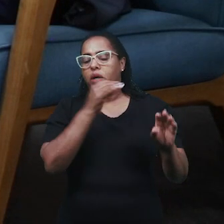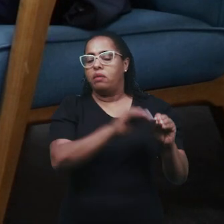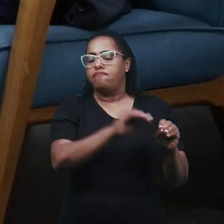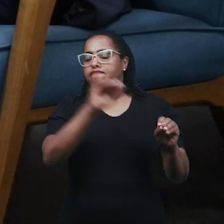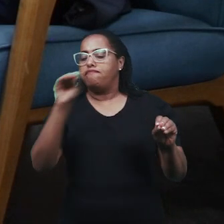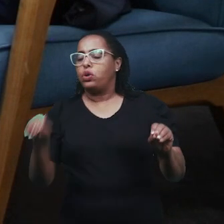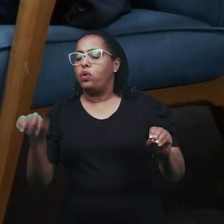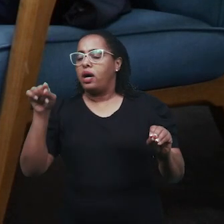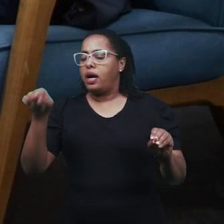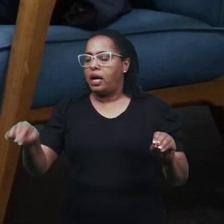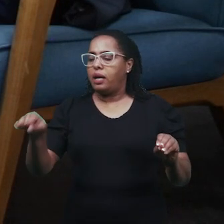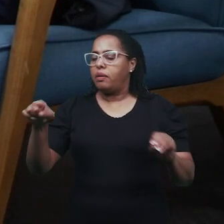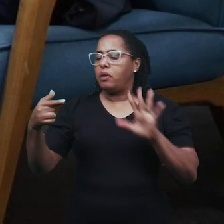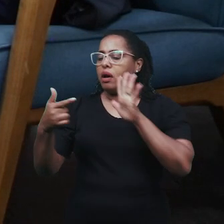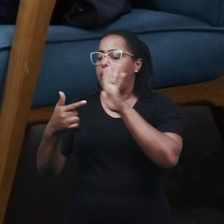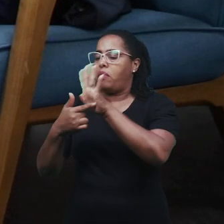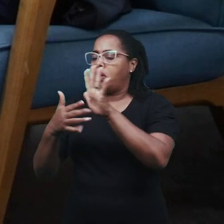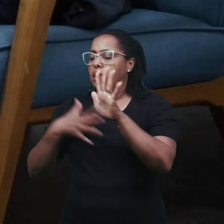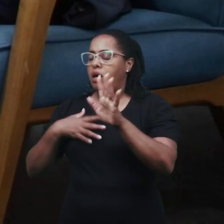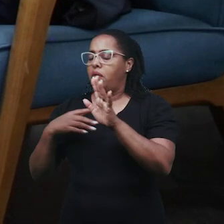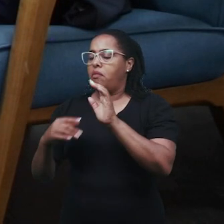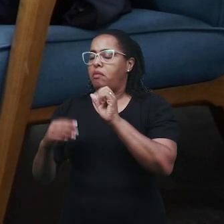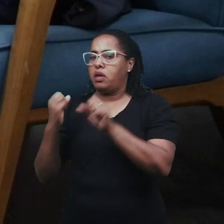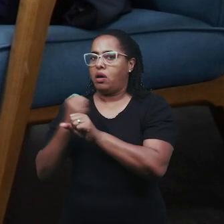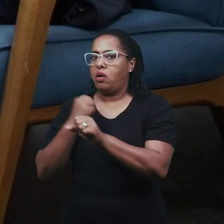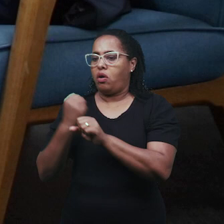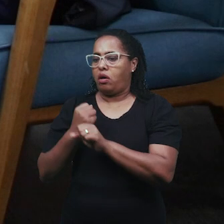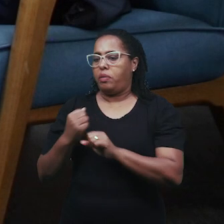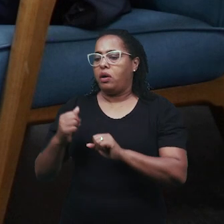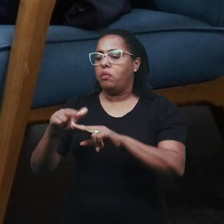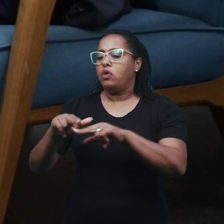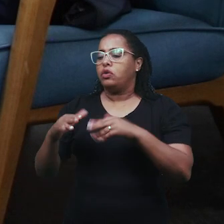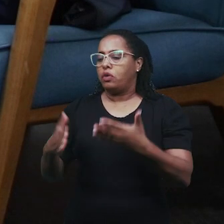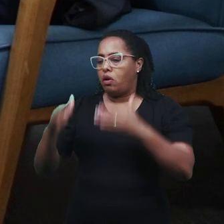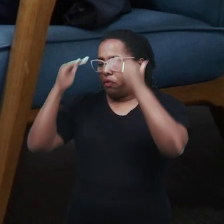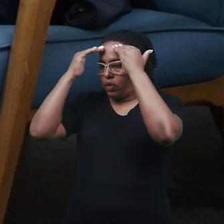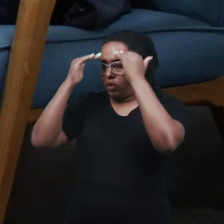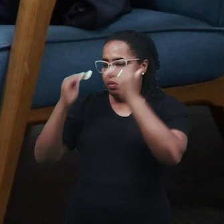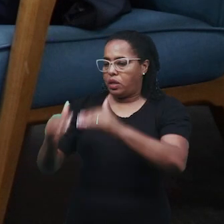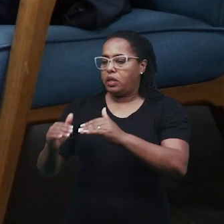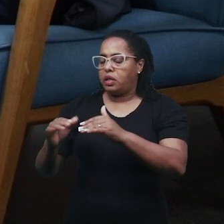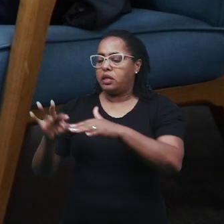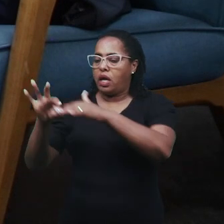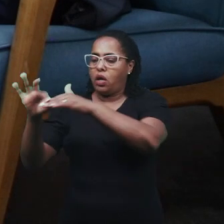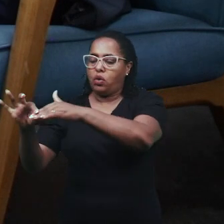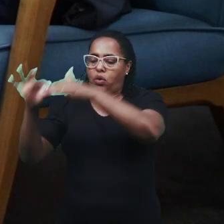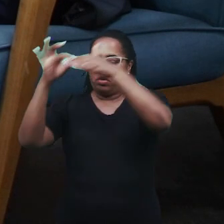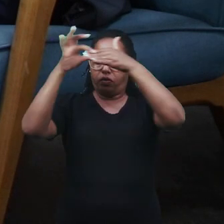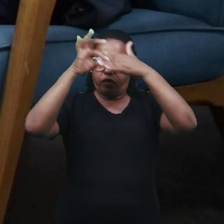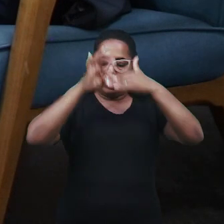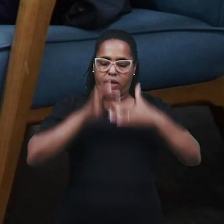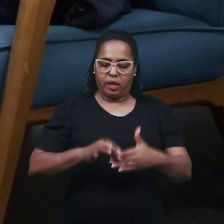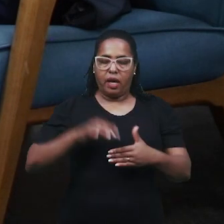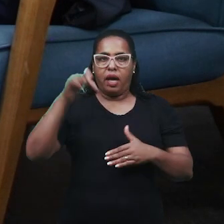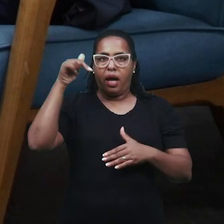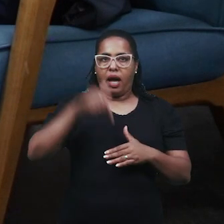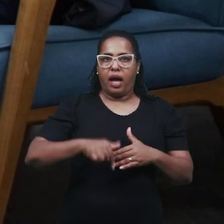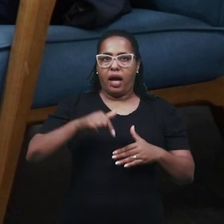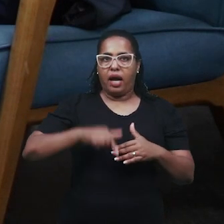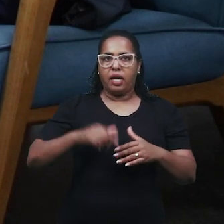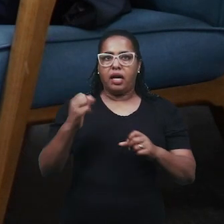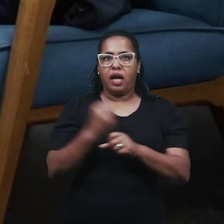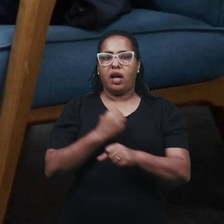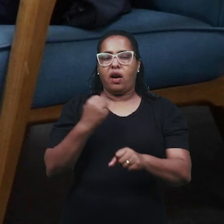minha obra a ti. E porque você obedeceste, eu te trouxe até aqui. Aqui que é a obra que eu quero te mostrar.